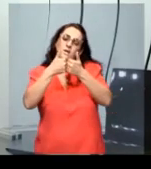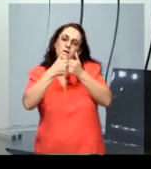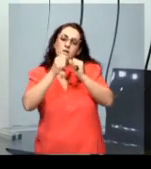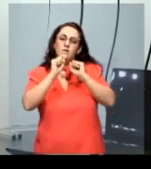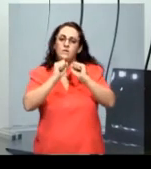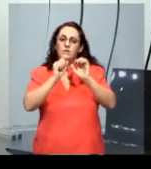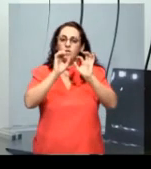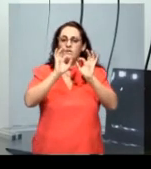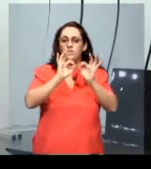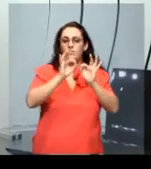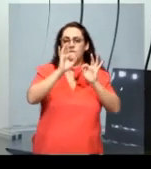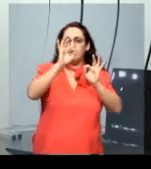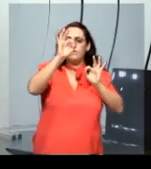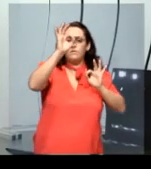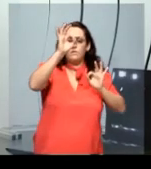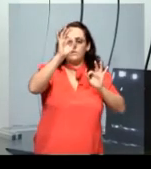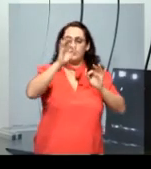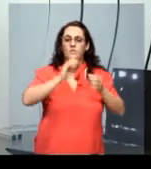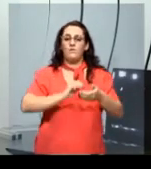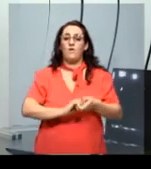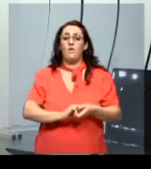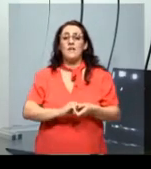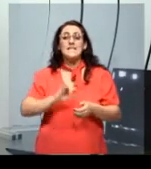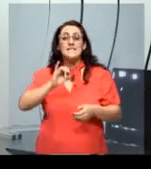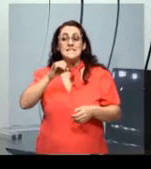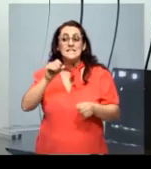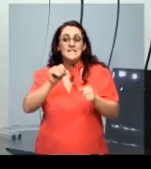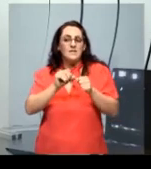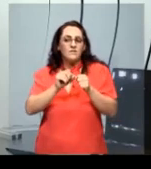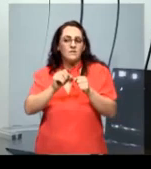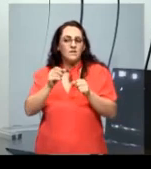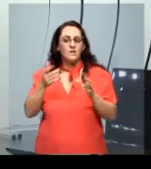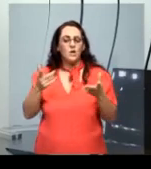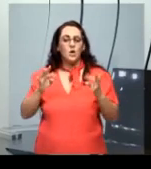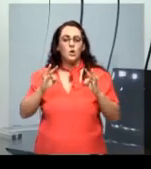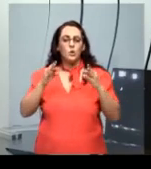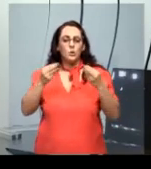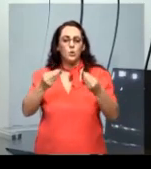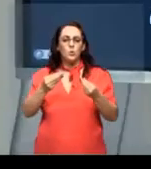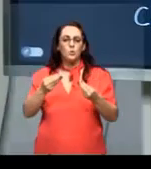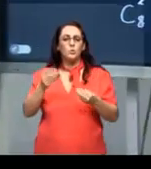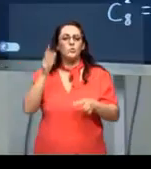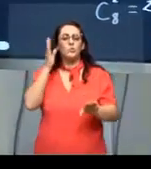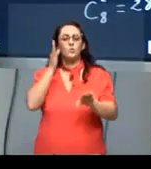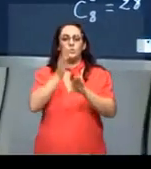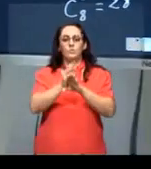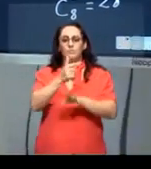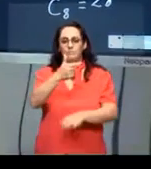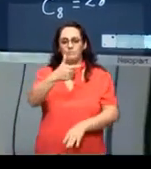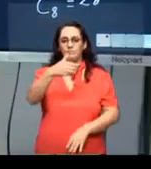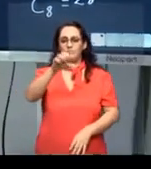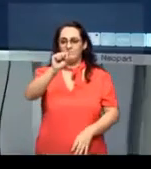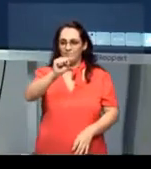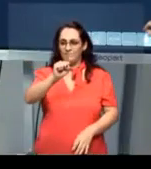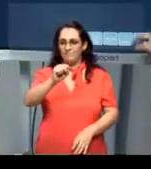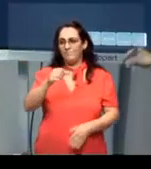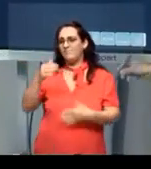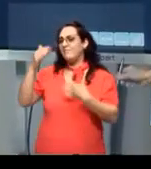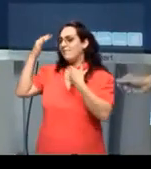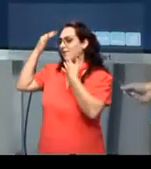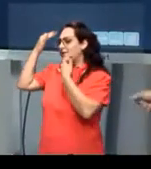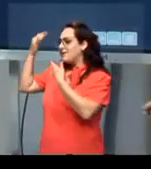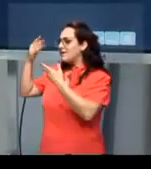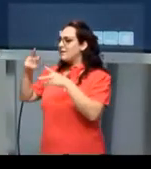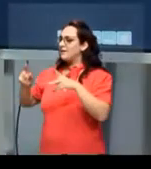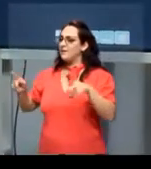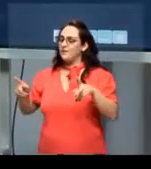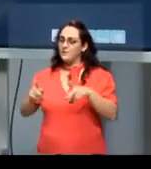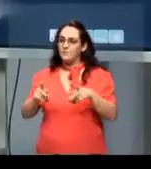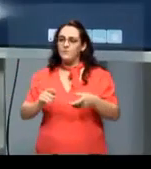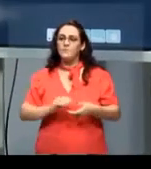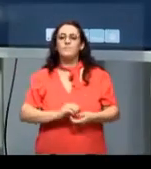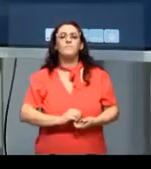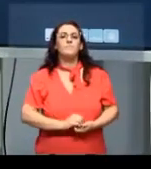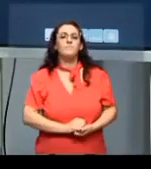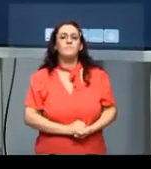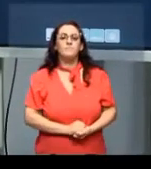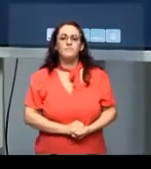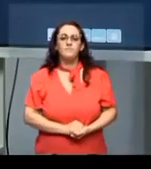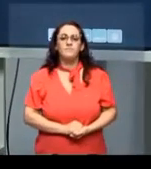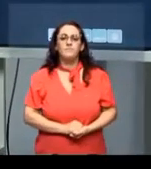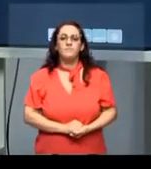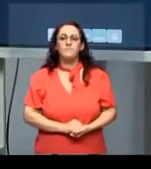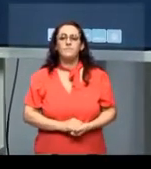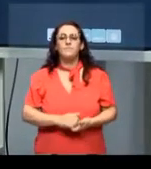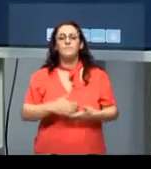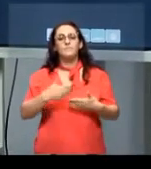vai achar 28 segmentos de reta, ok? Muito obrigada, professor. Pode.